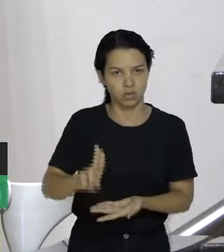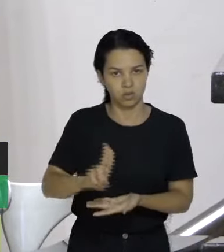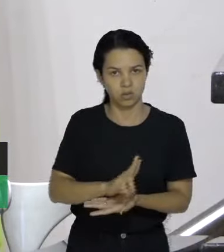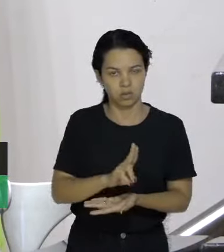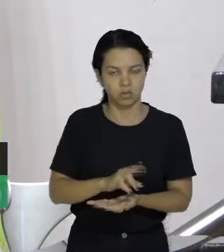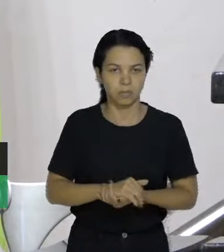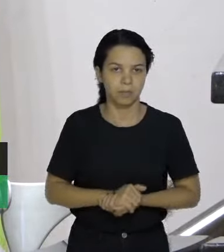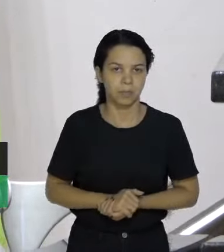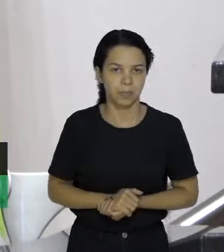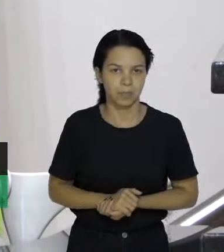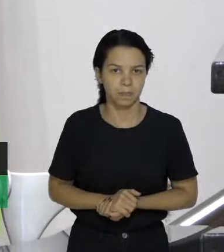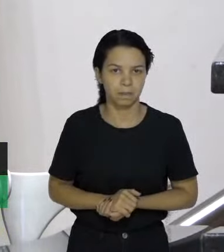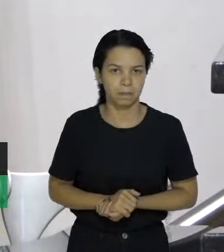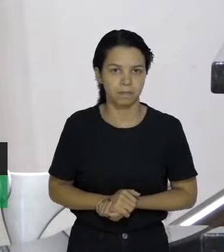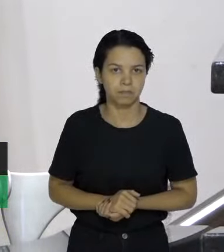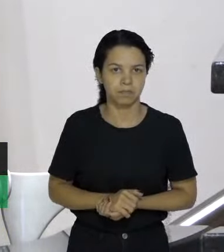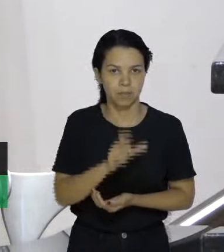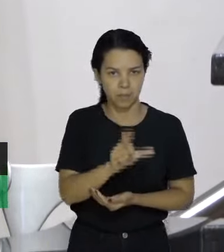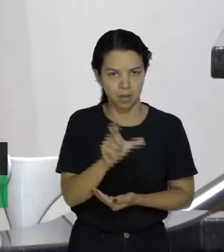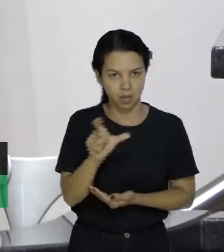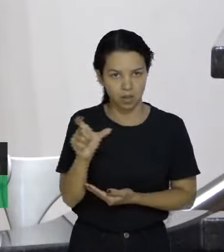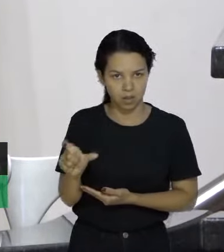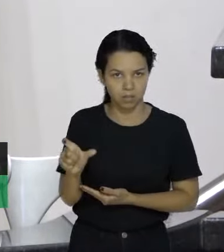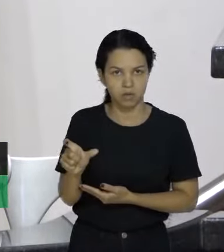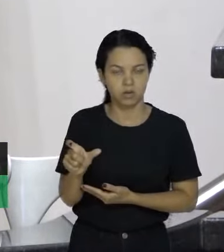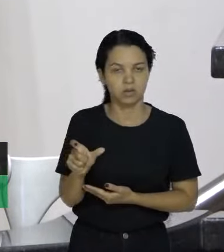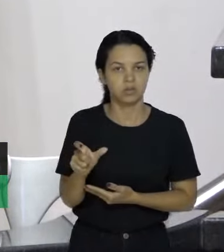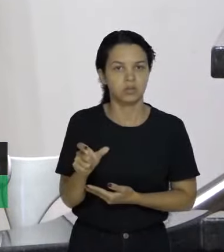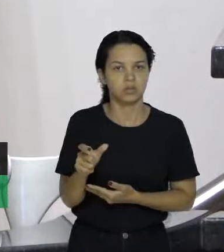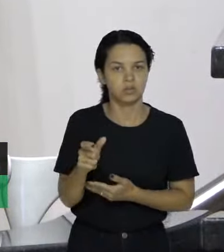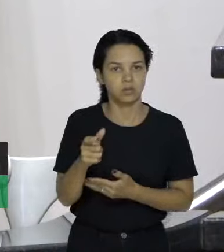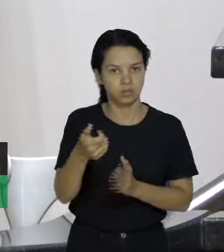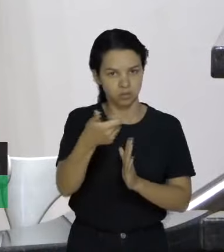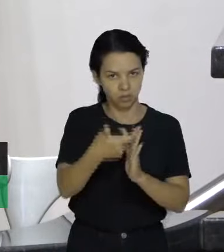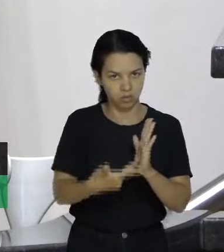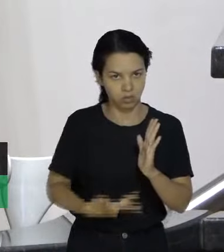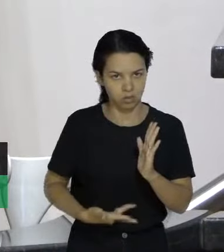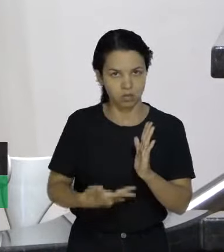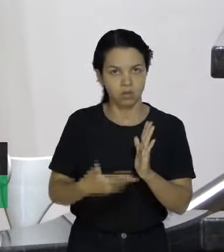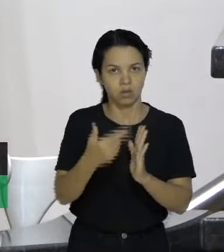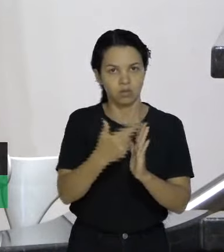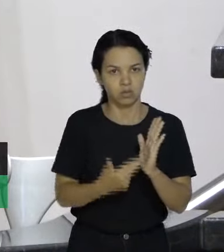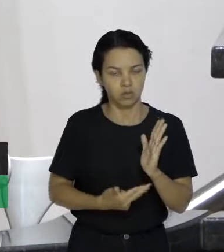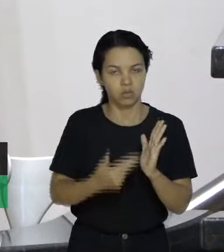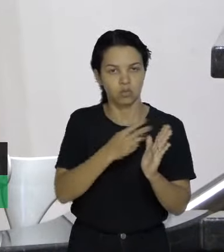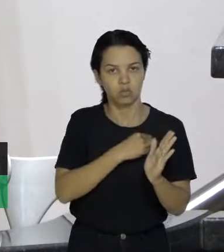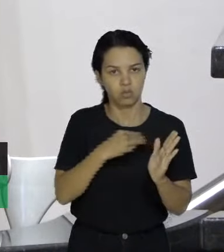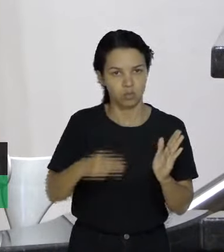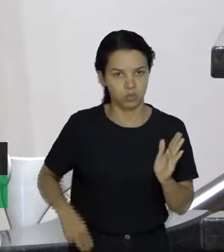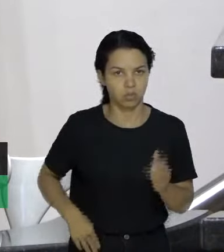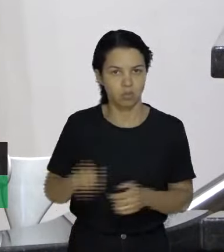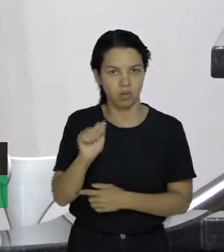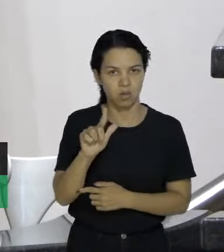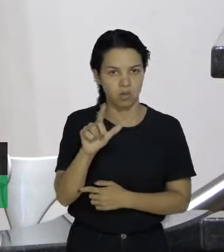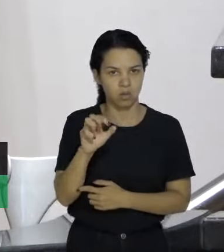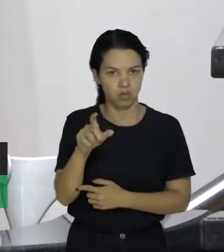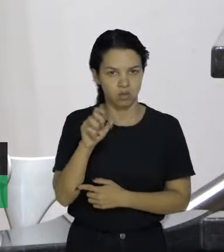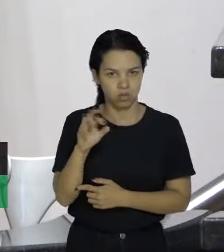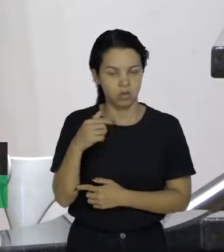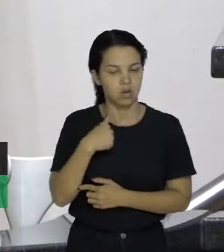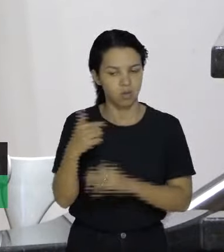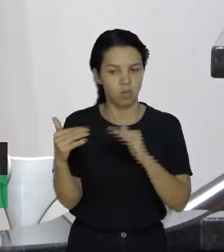estas foram palavras do relato do Ministro Alexandre de Moraes com as quais eu concordo plenamente